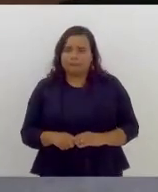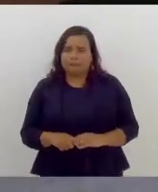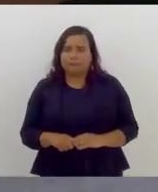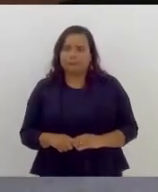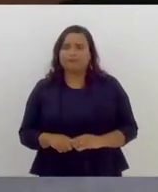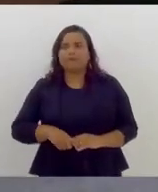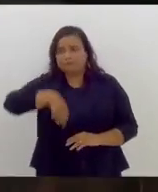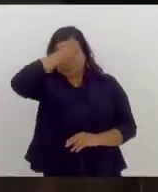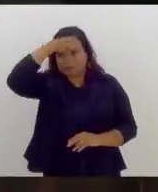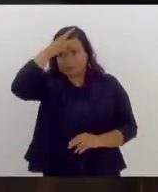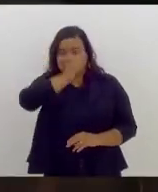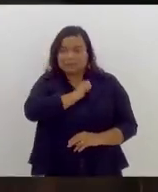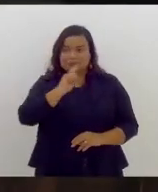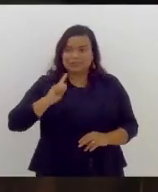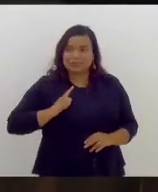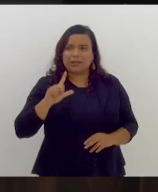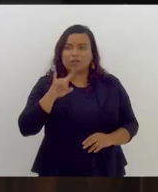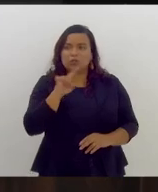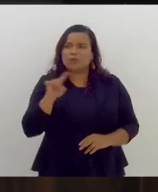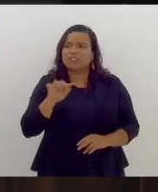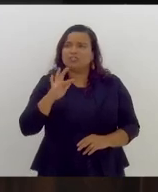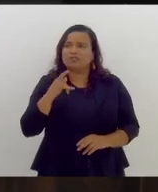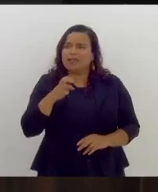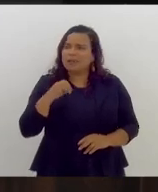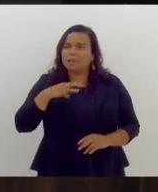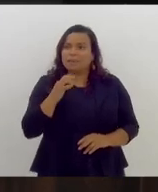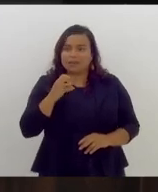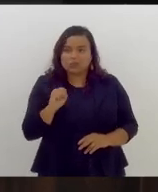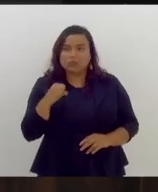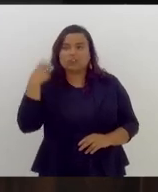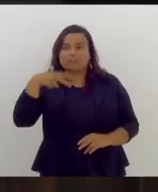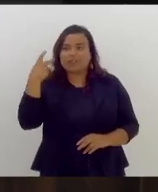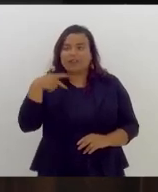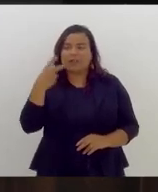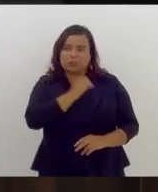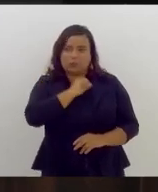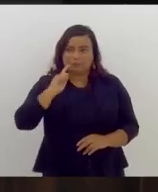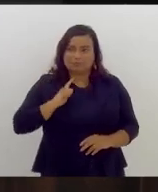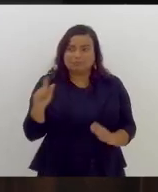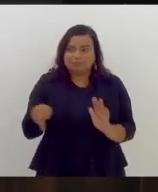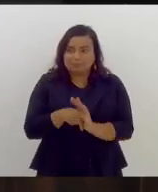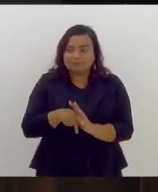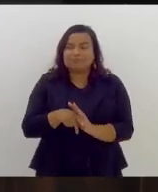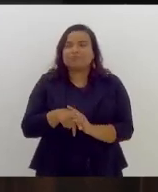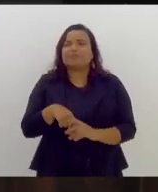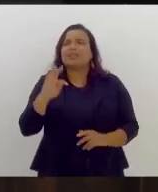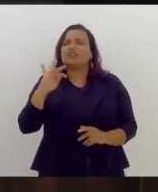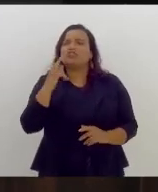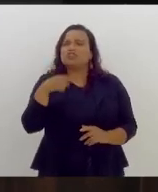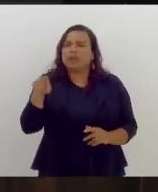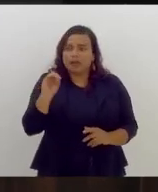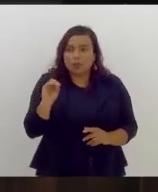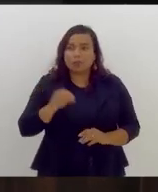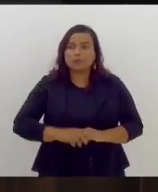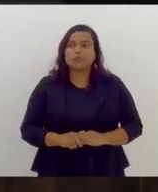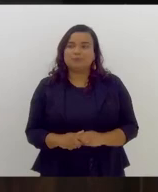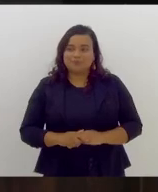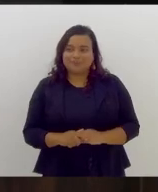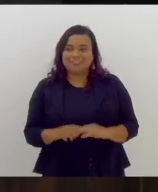Da Prefeitura de São Gonçalo, Luiz Felipe Matos. O vereador de São Gonçalo, senhor Tião.